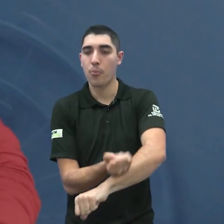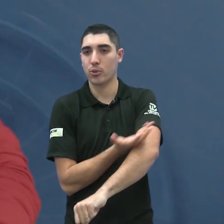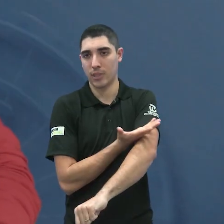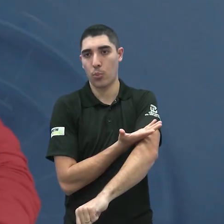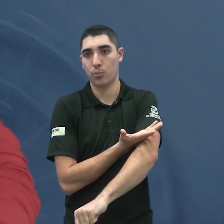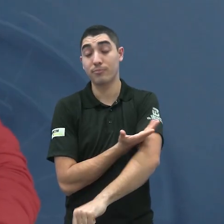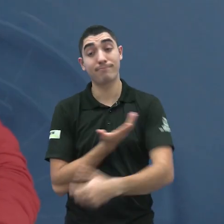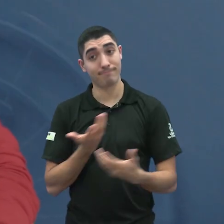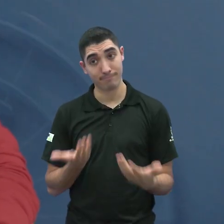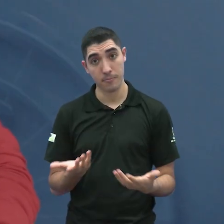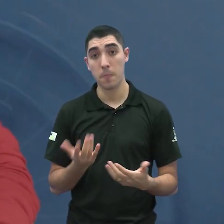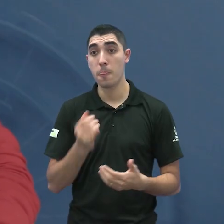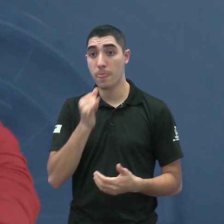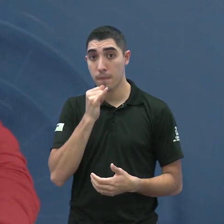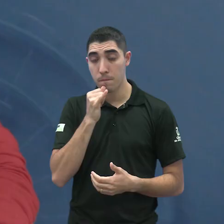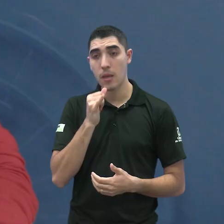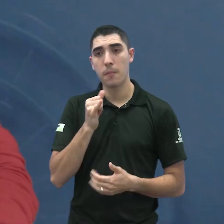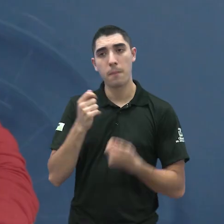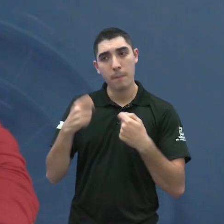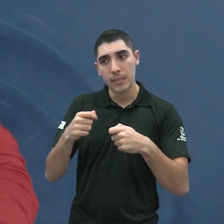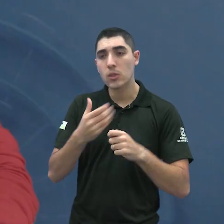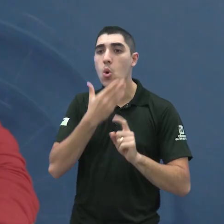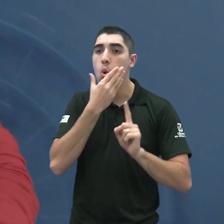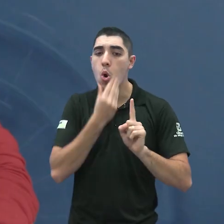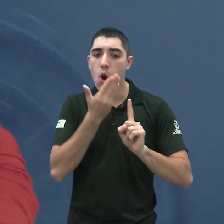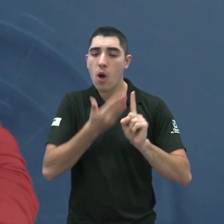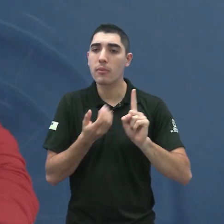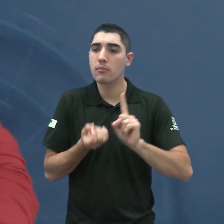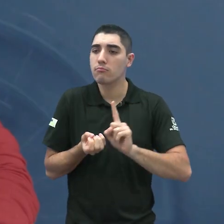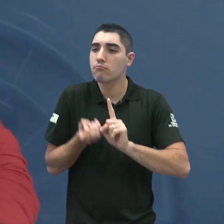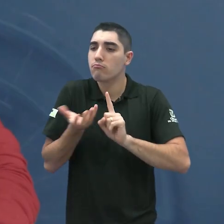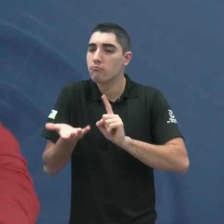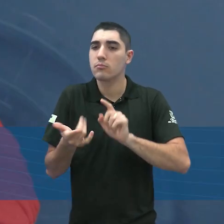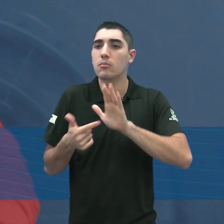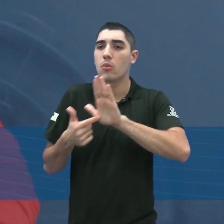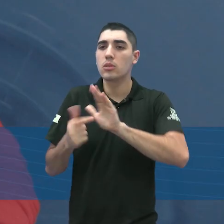emocionais. Então, ensinar sempre a falar sobre o que está sentindo,